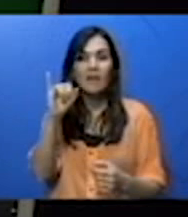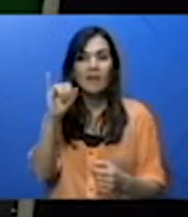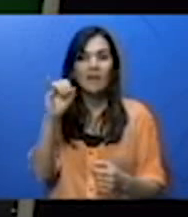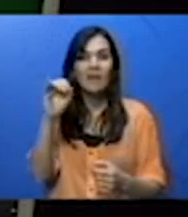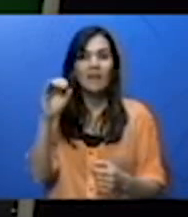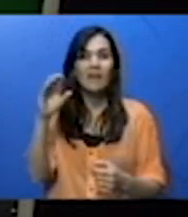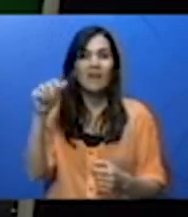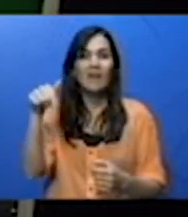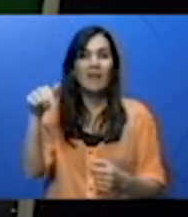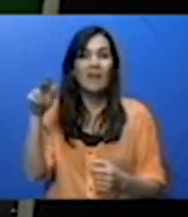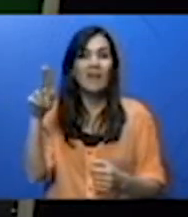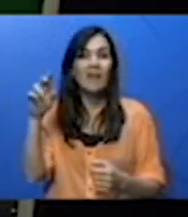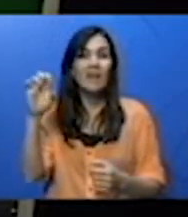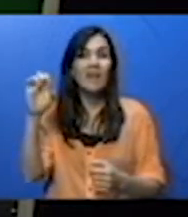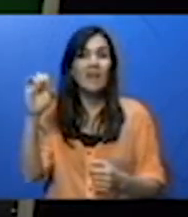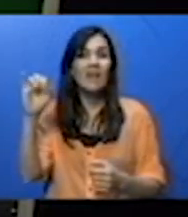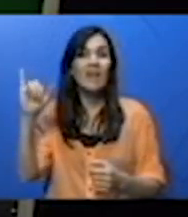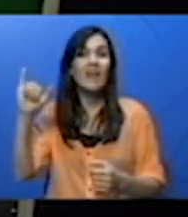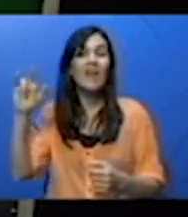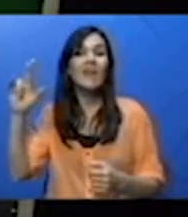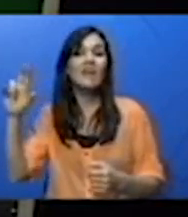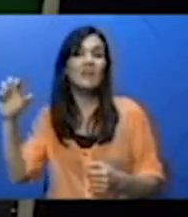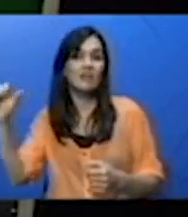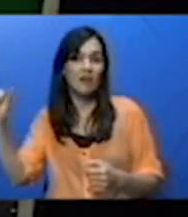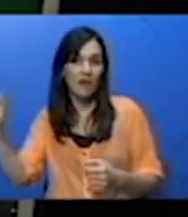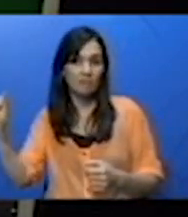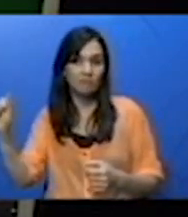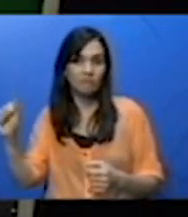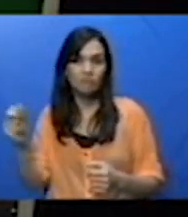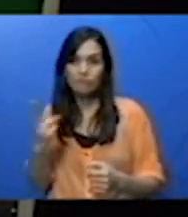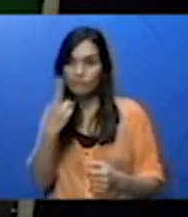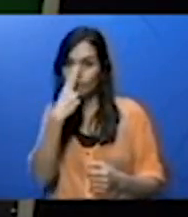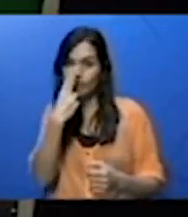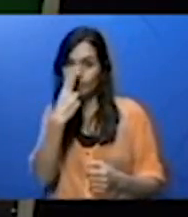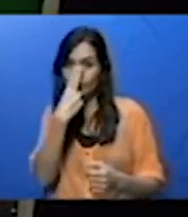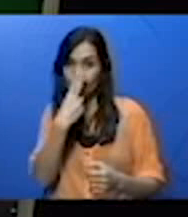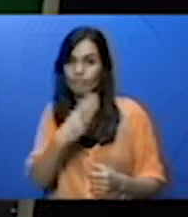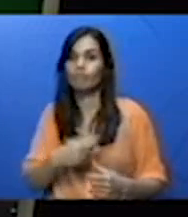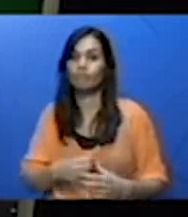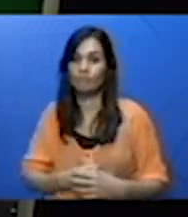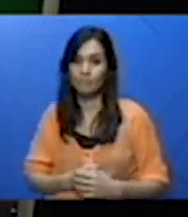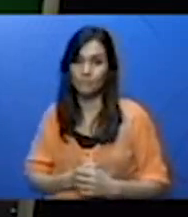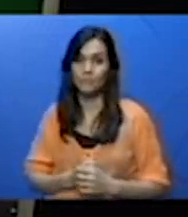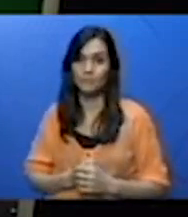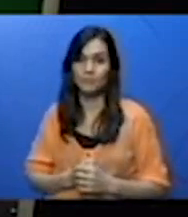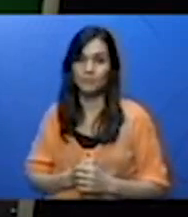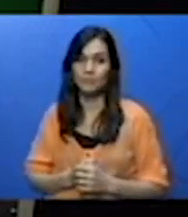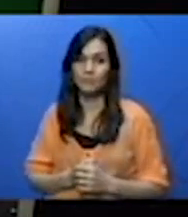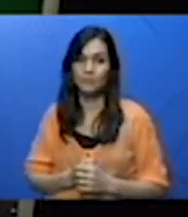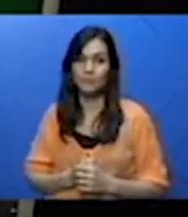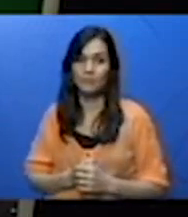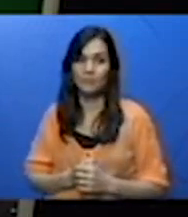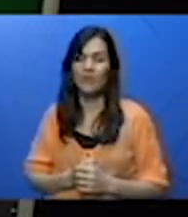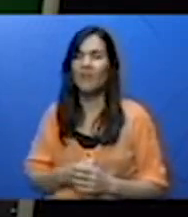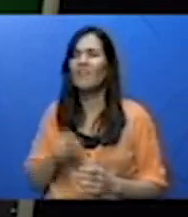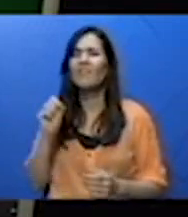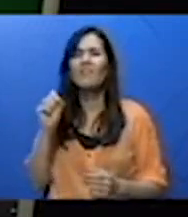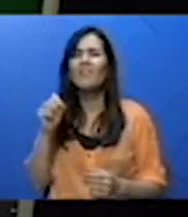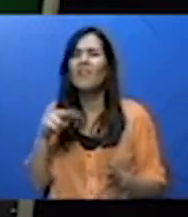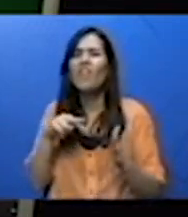quê? Cabeçuda, né? Significa que quer só a sua vontade. Então, ó,